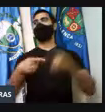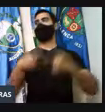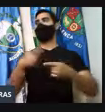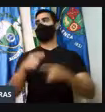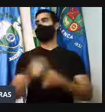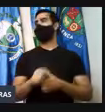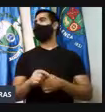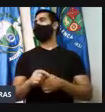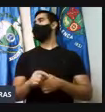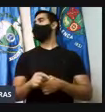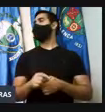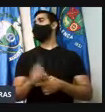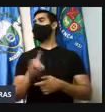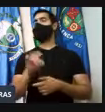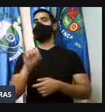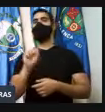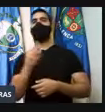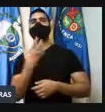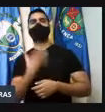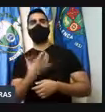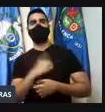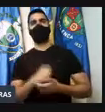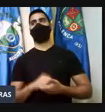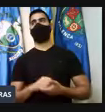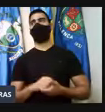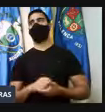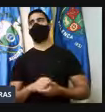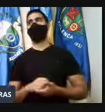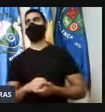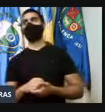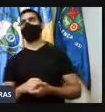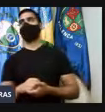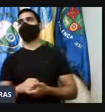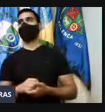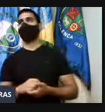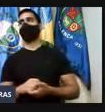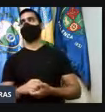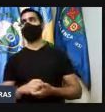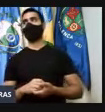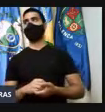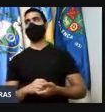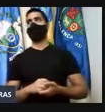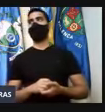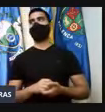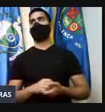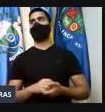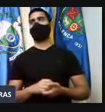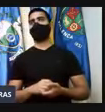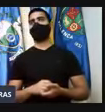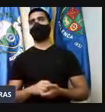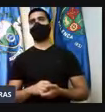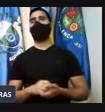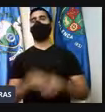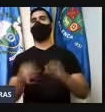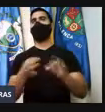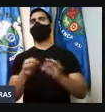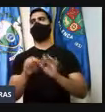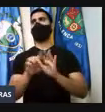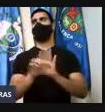votação do 8/12/2020. Parecer da Comissão de Constituição, Justiça e Redação do projeto de